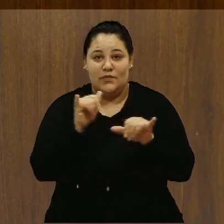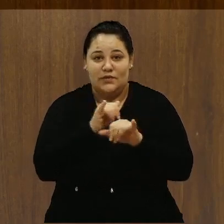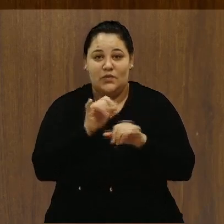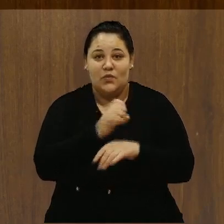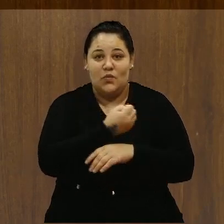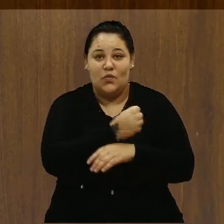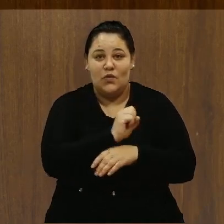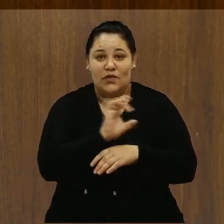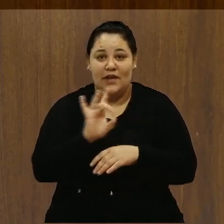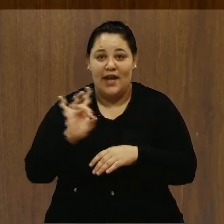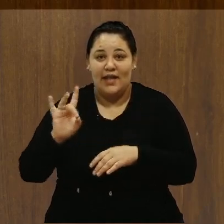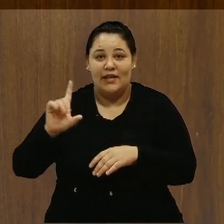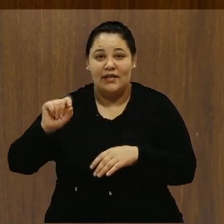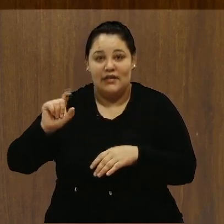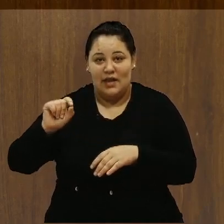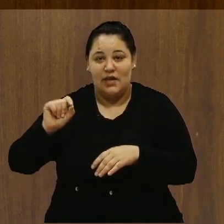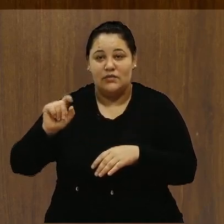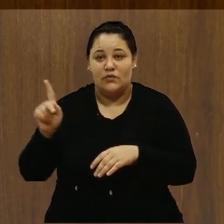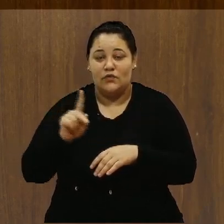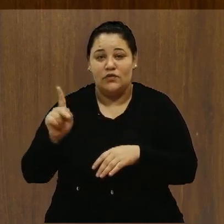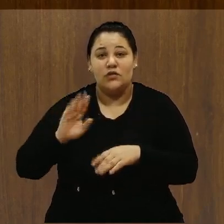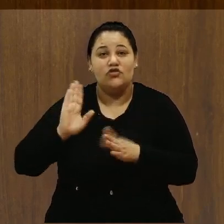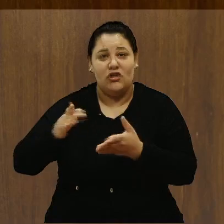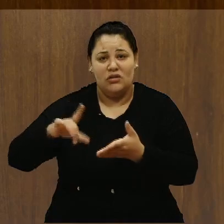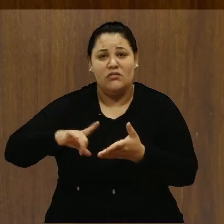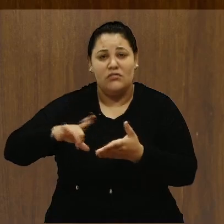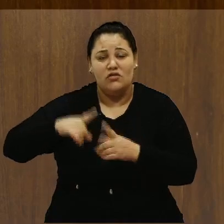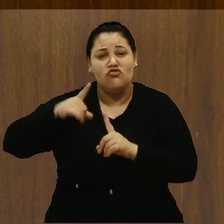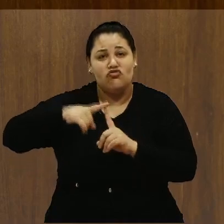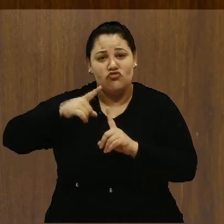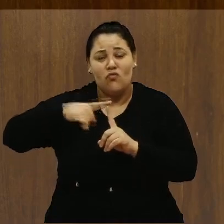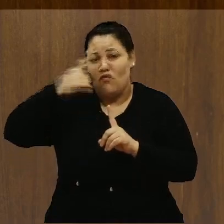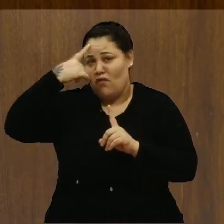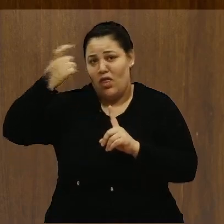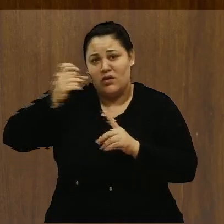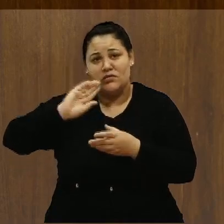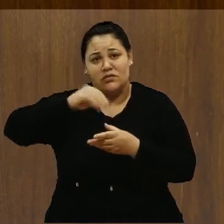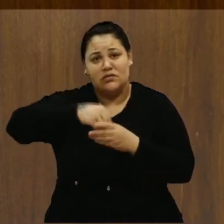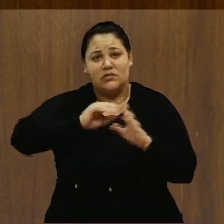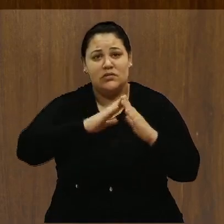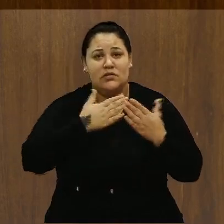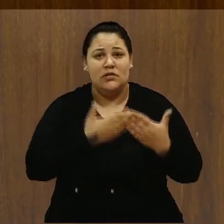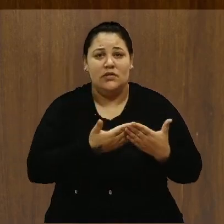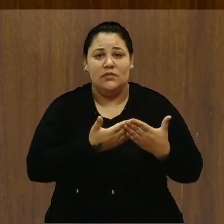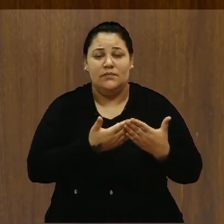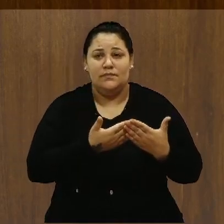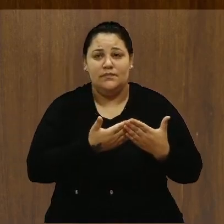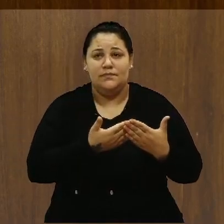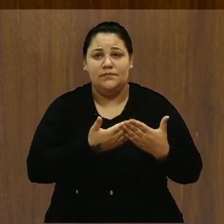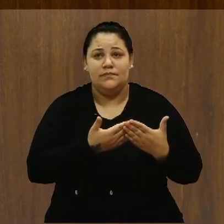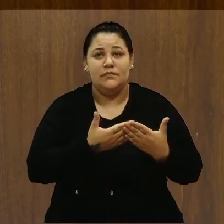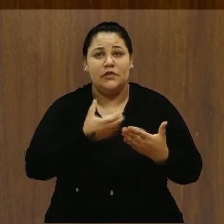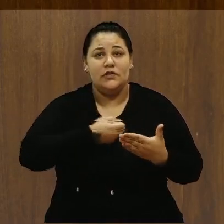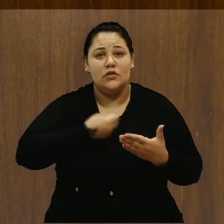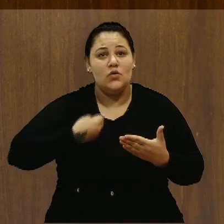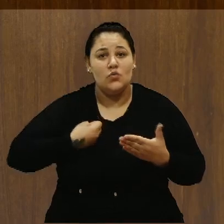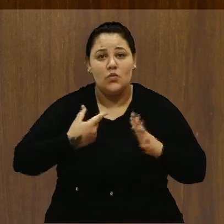professores relatam que já sofreram algum tipo de violência dentro da escola ou já presenciaram algum tipo de violência na escola. E esses números apontam